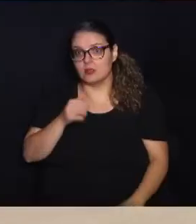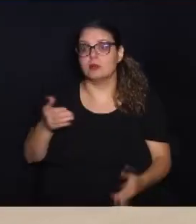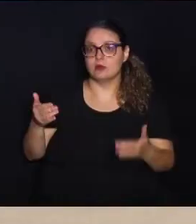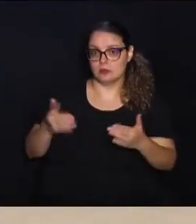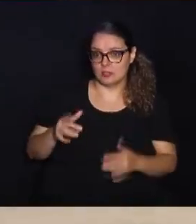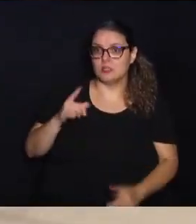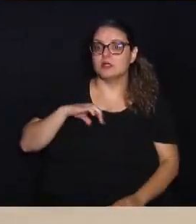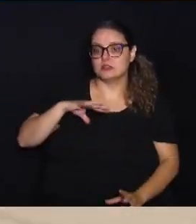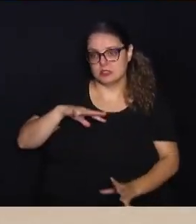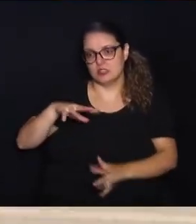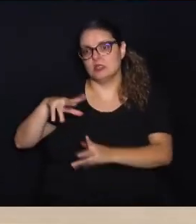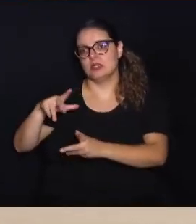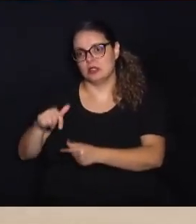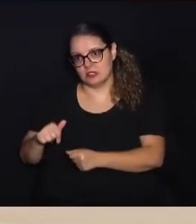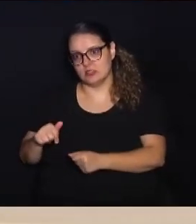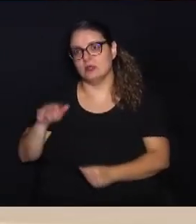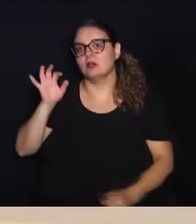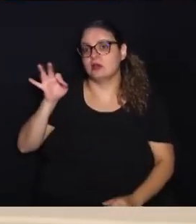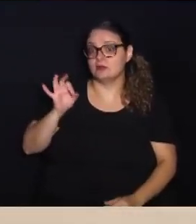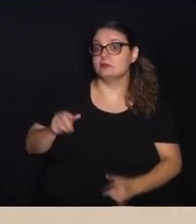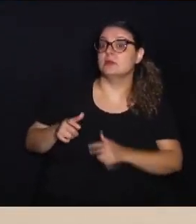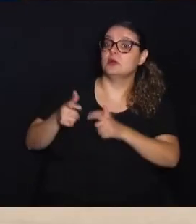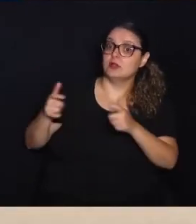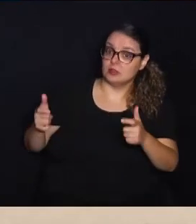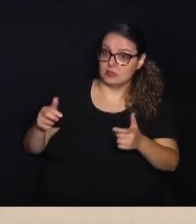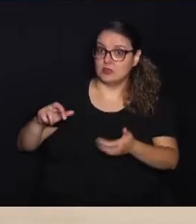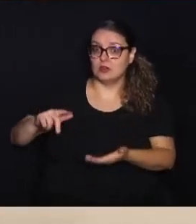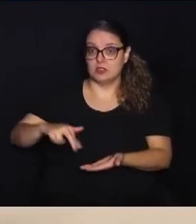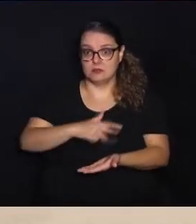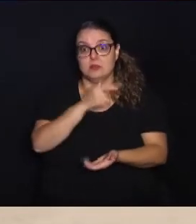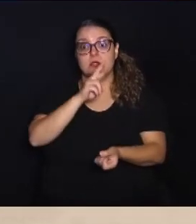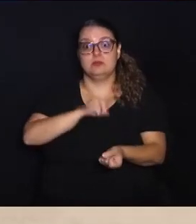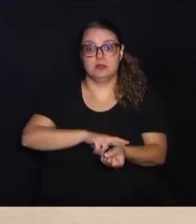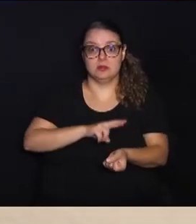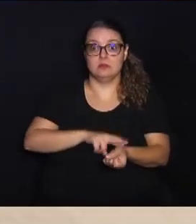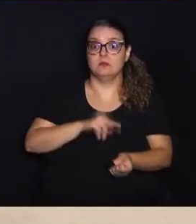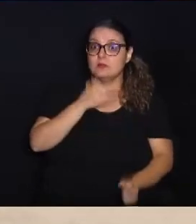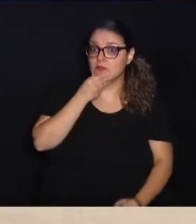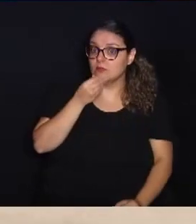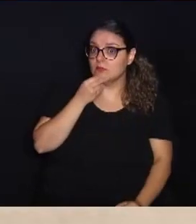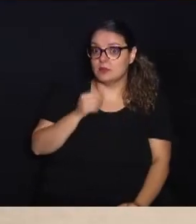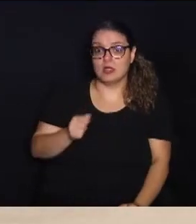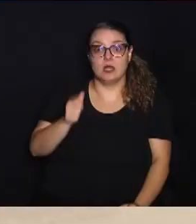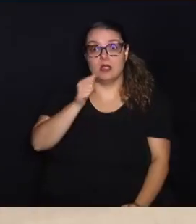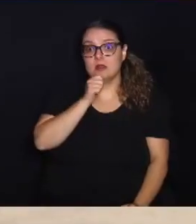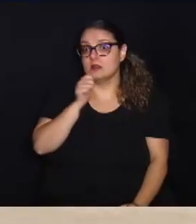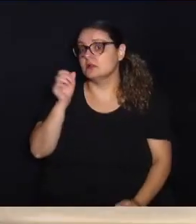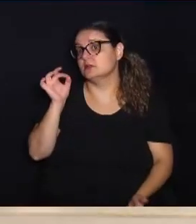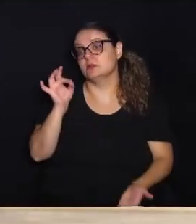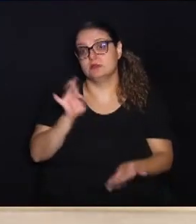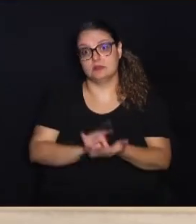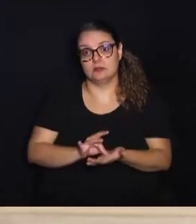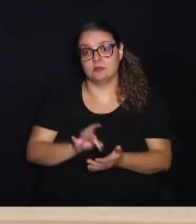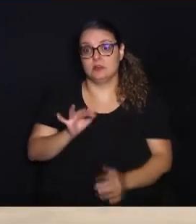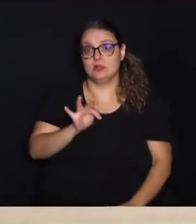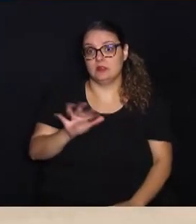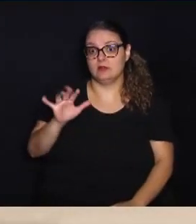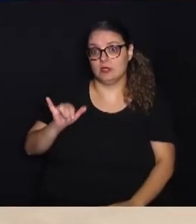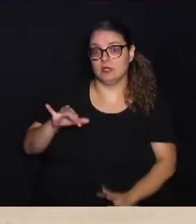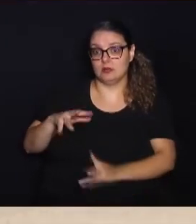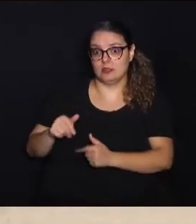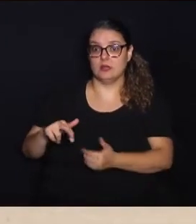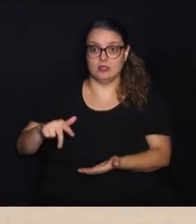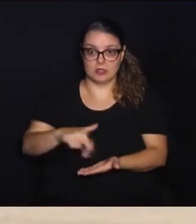FIG. Diferente da ginástica artística, a ginástica rítmica não inclui acrobacias aéreas, né? Como que é isso? Sim, as meninas não